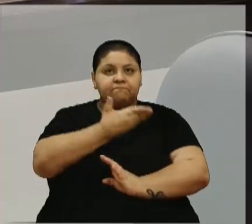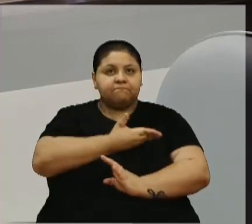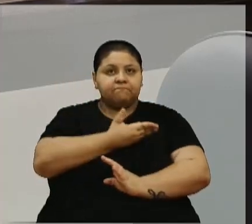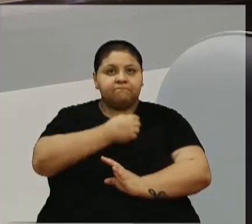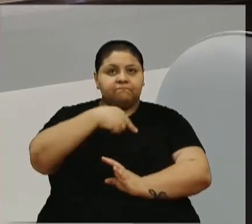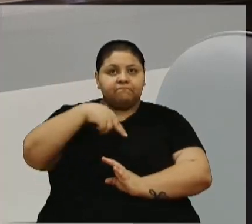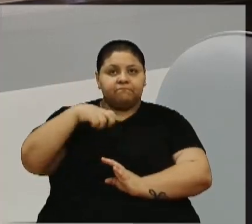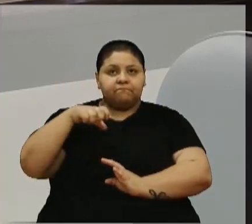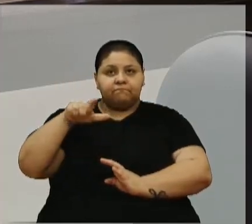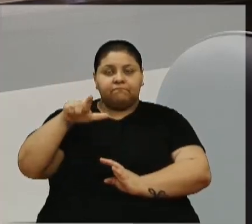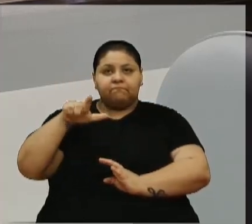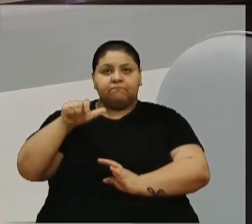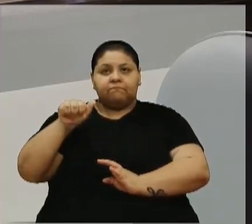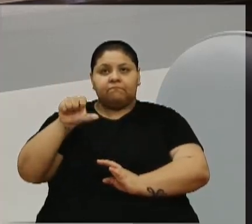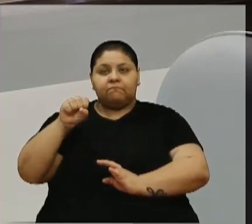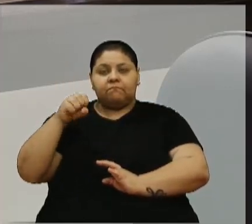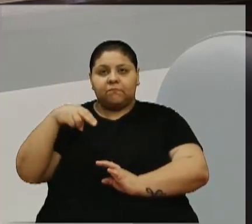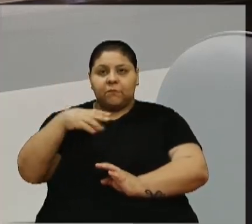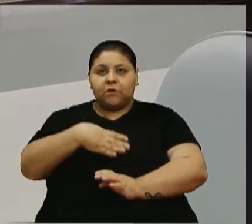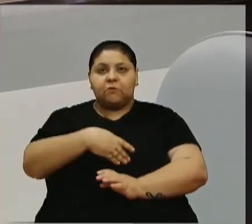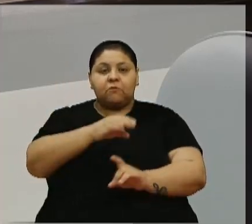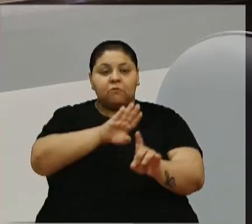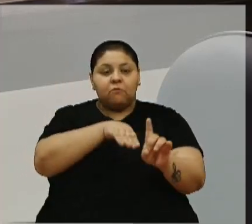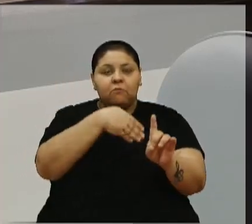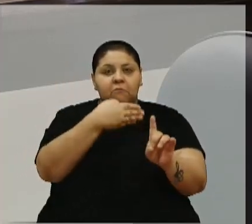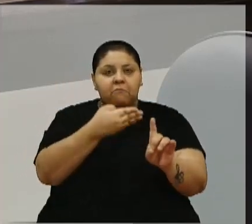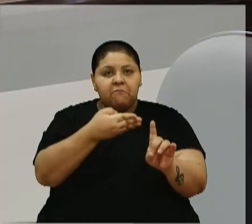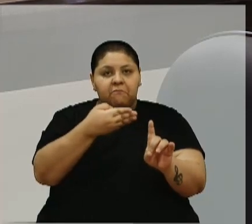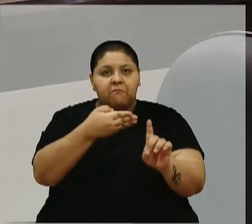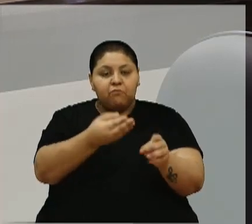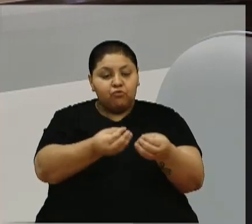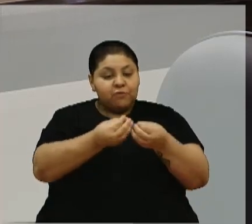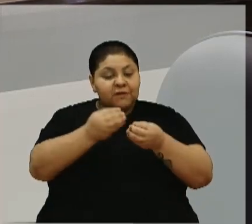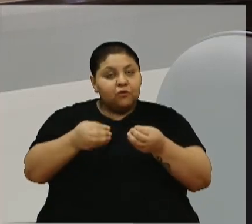Nelson, as suas filhas da homenageada, por me dar essa oportunidade